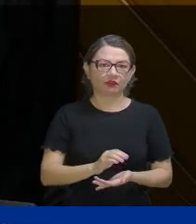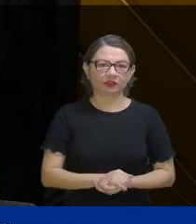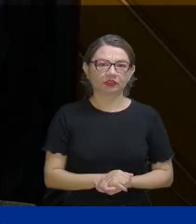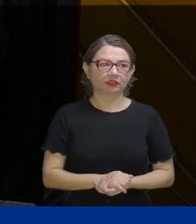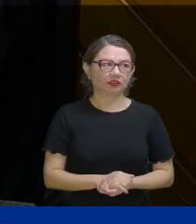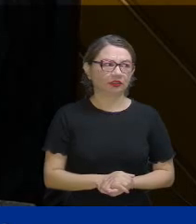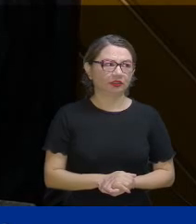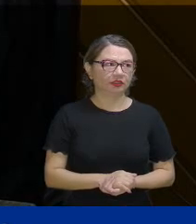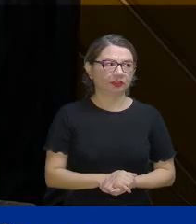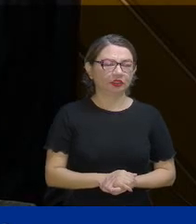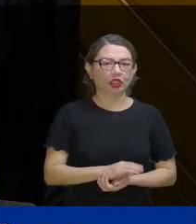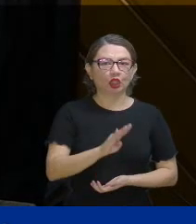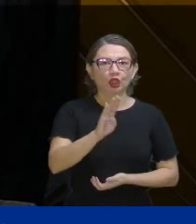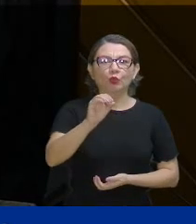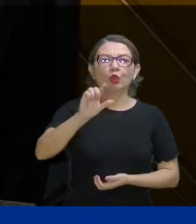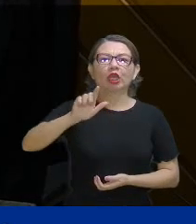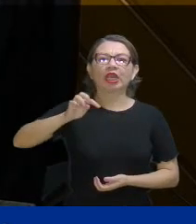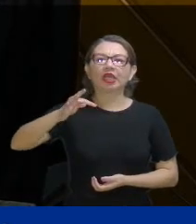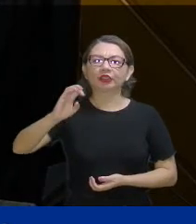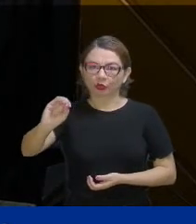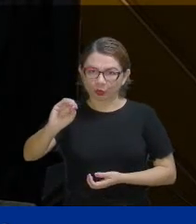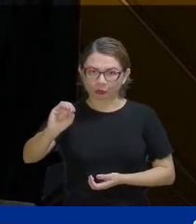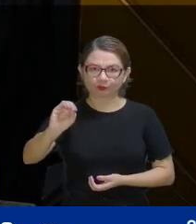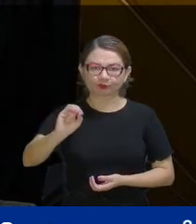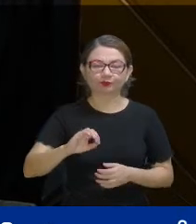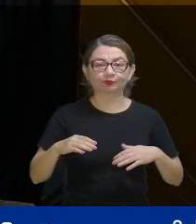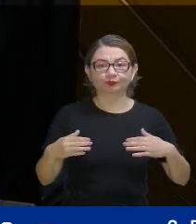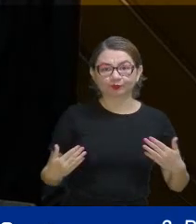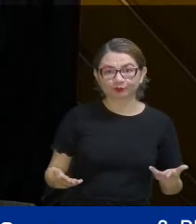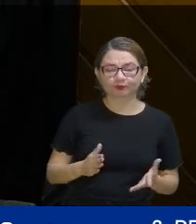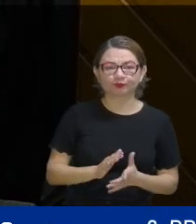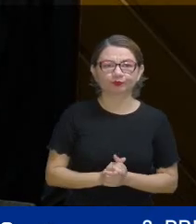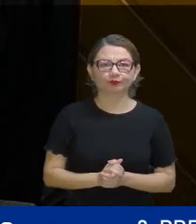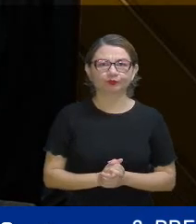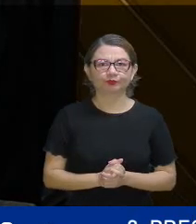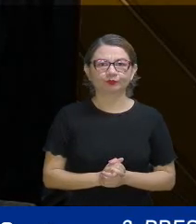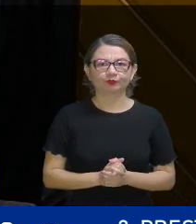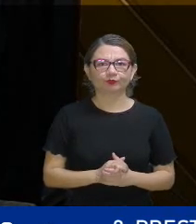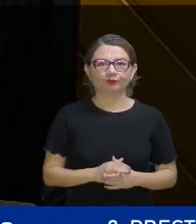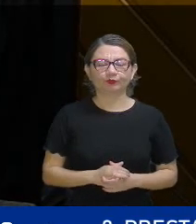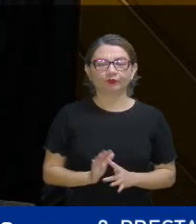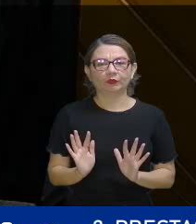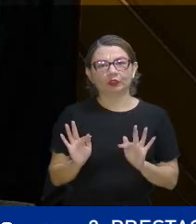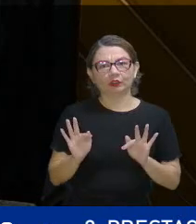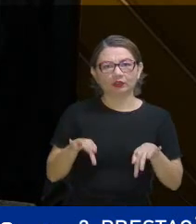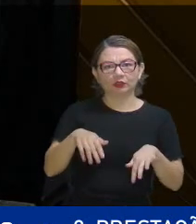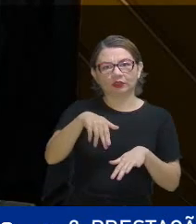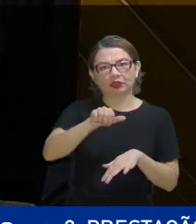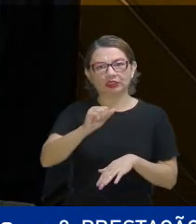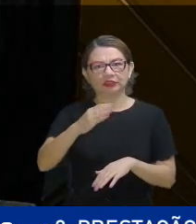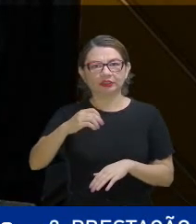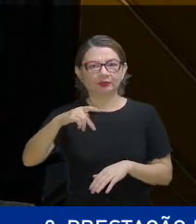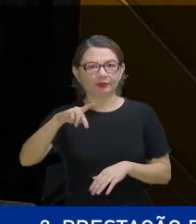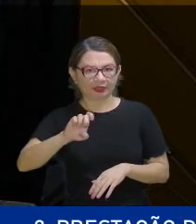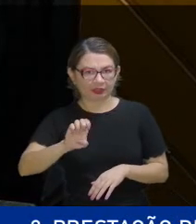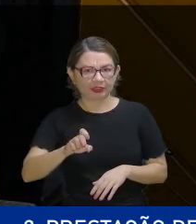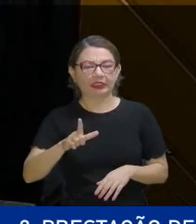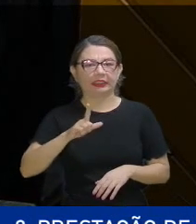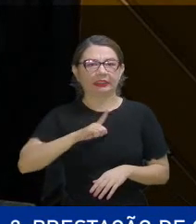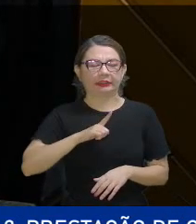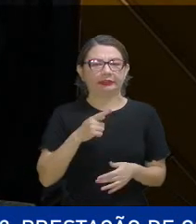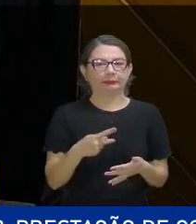do respectivo boleto bancário, sendo que a adequada à conclusão da unidade técnica pela existência